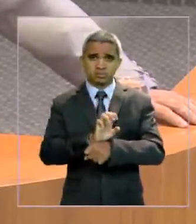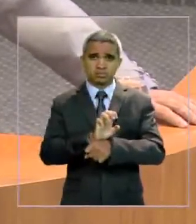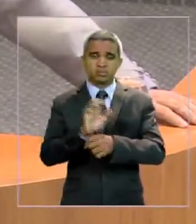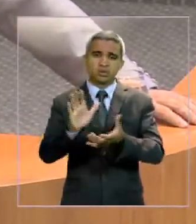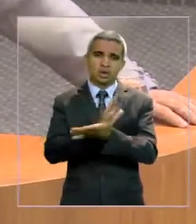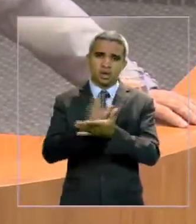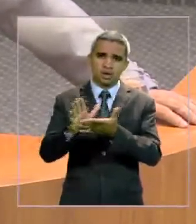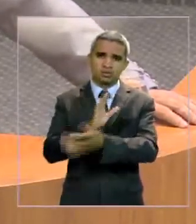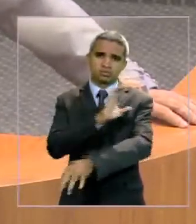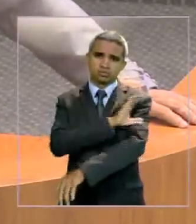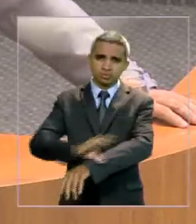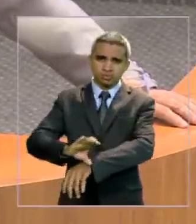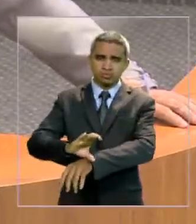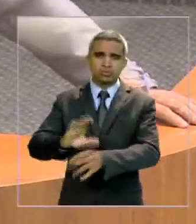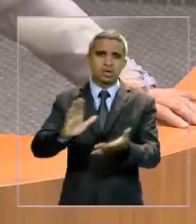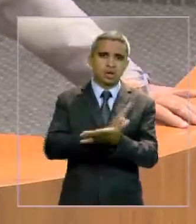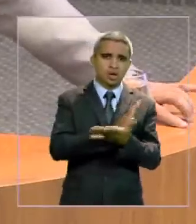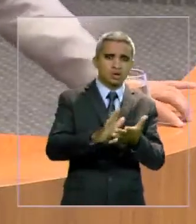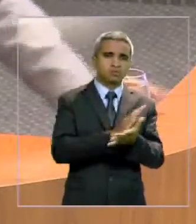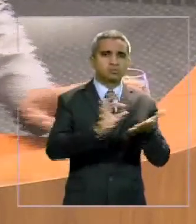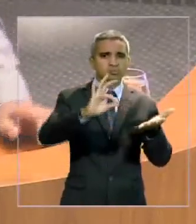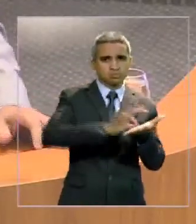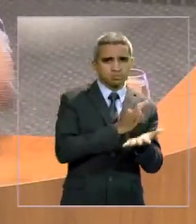Nós somos constrangidos.